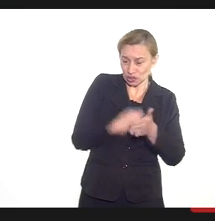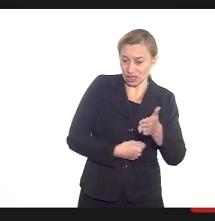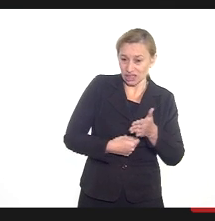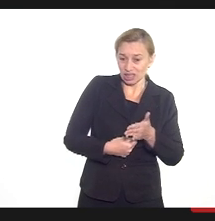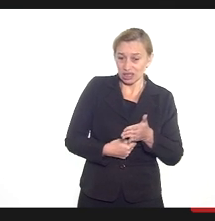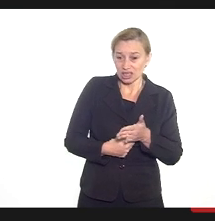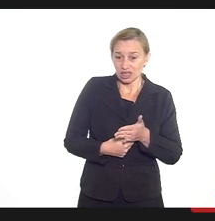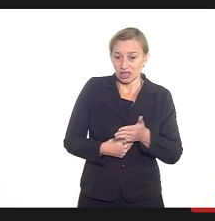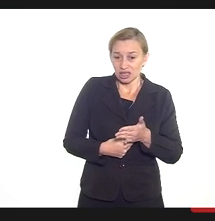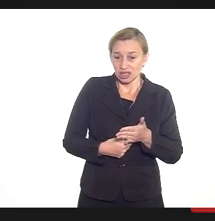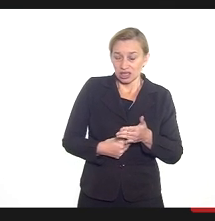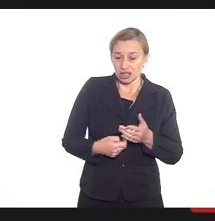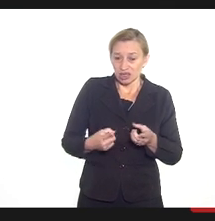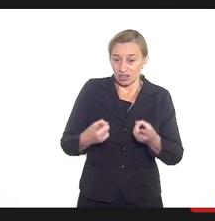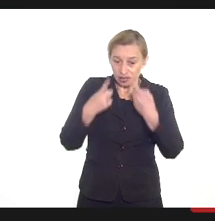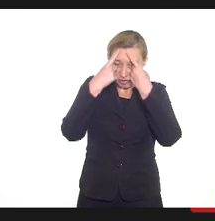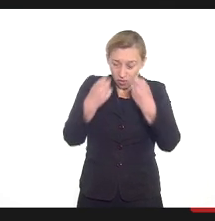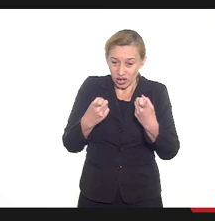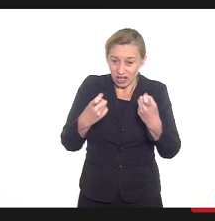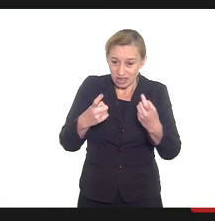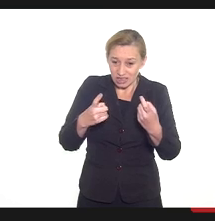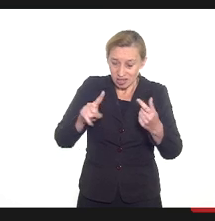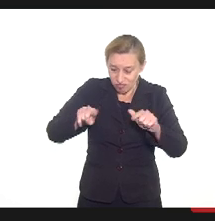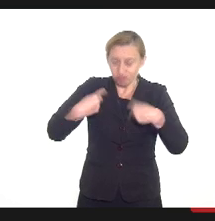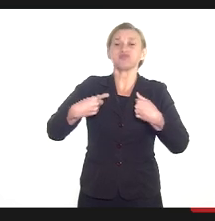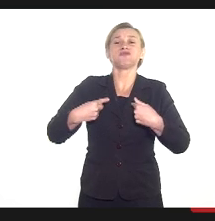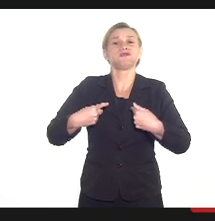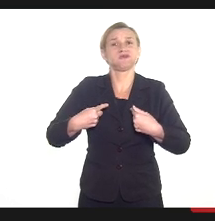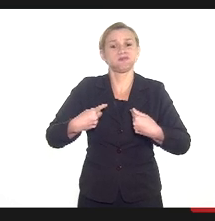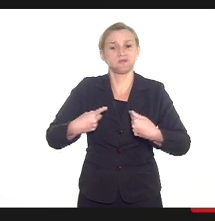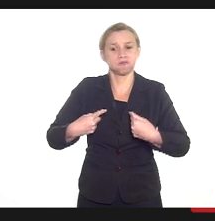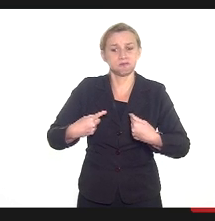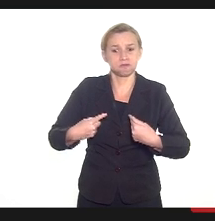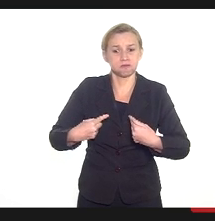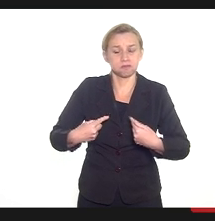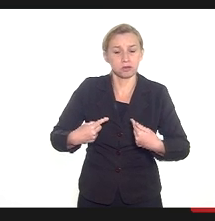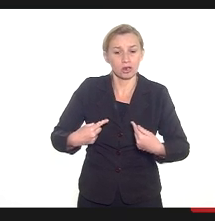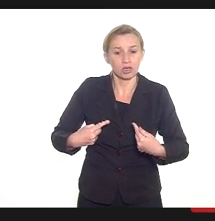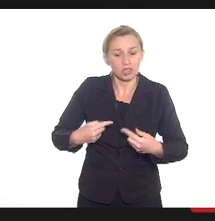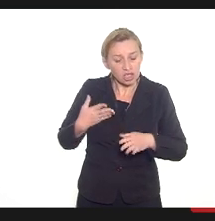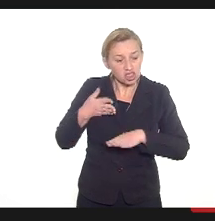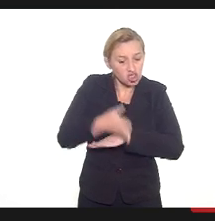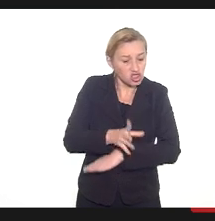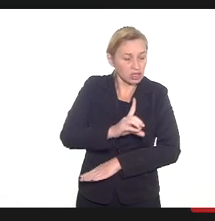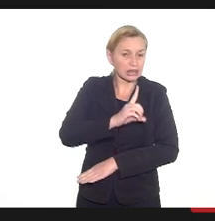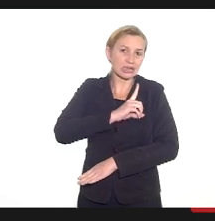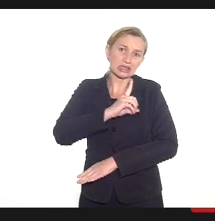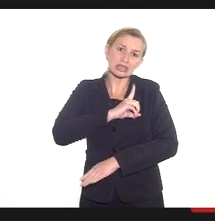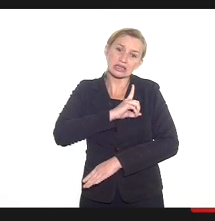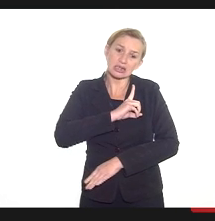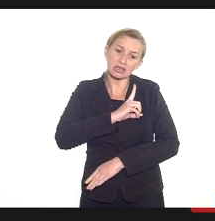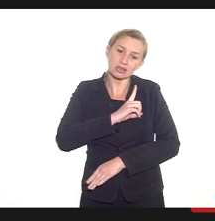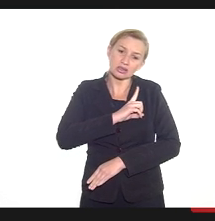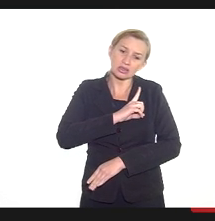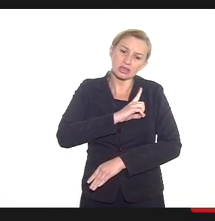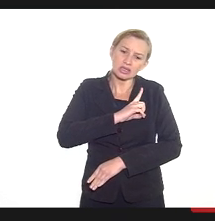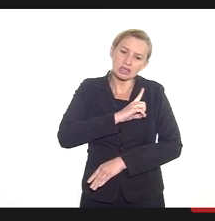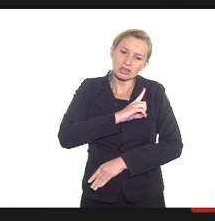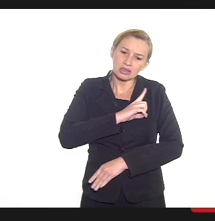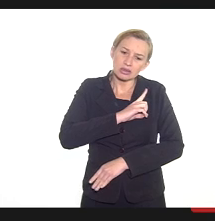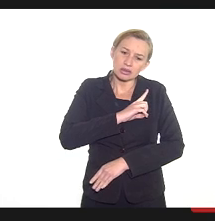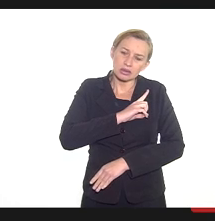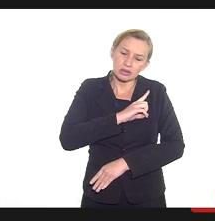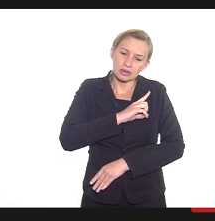violência, como ela nos agride. Porque quando a gente chega na delegacia para ser